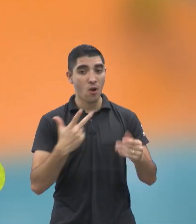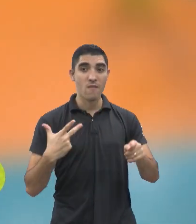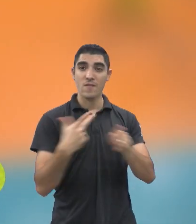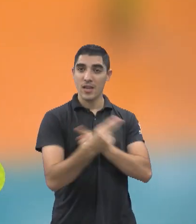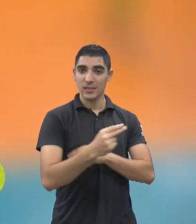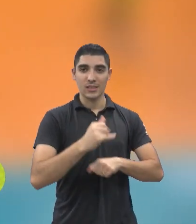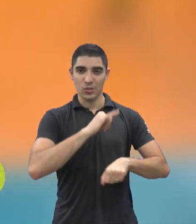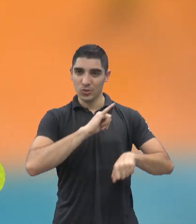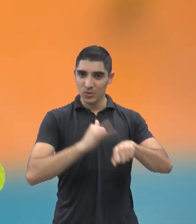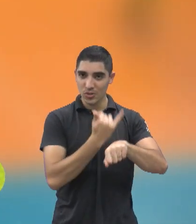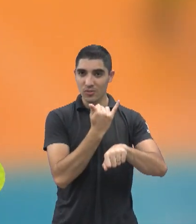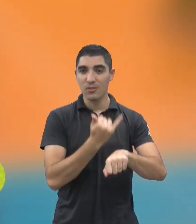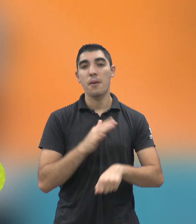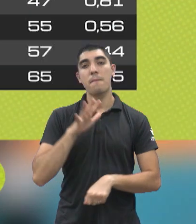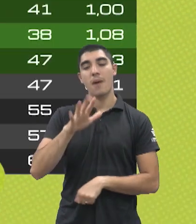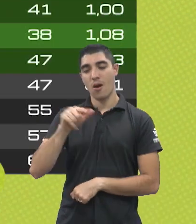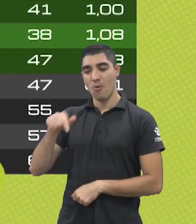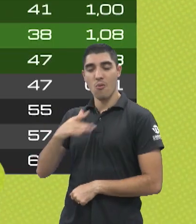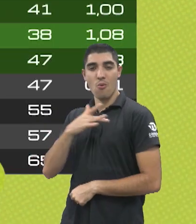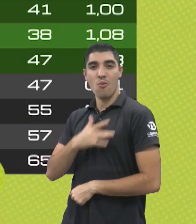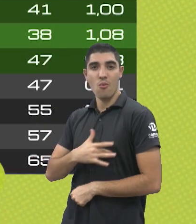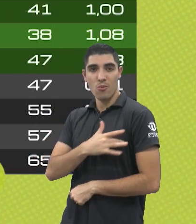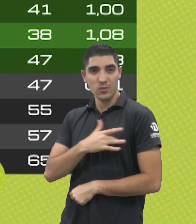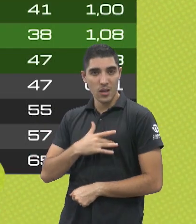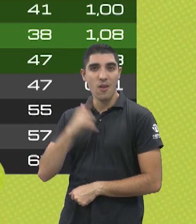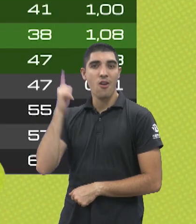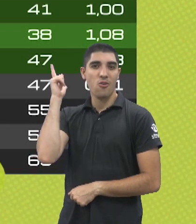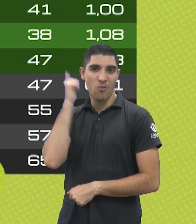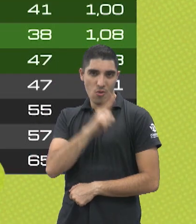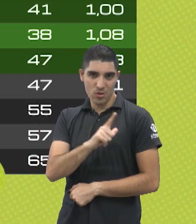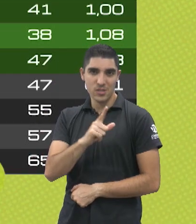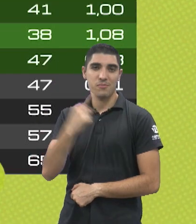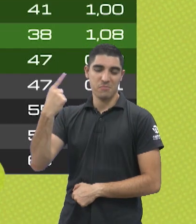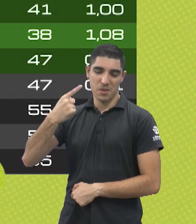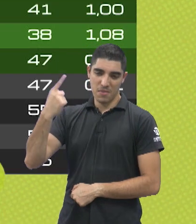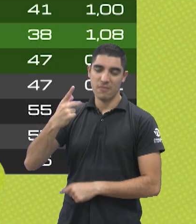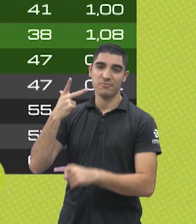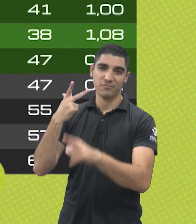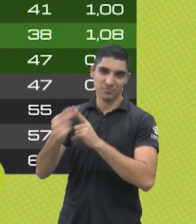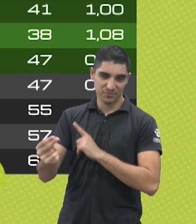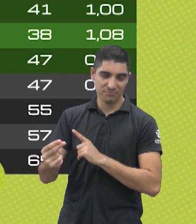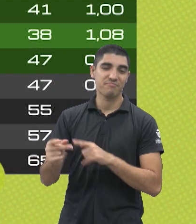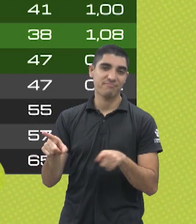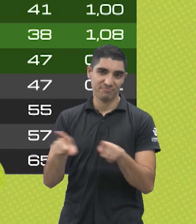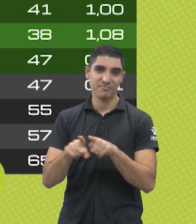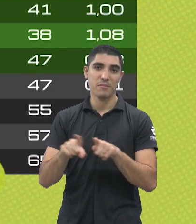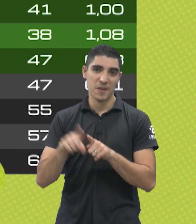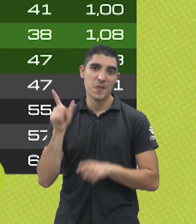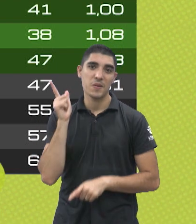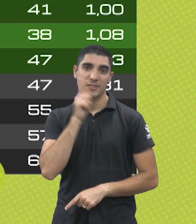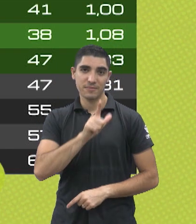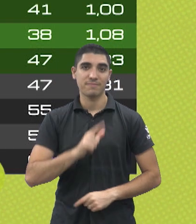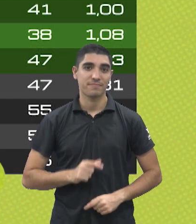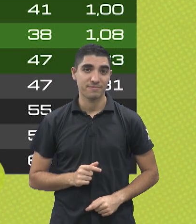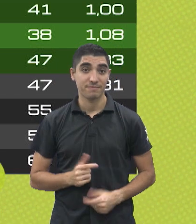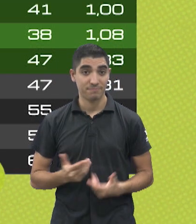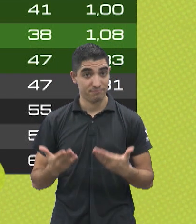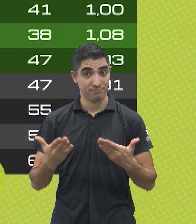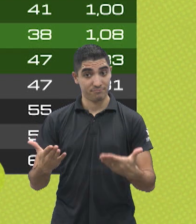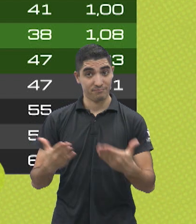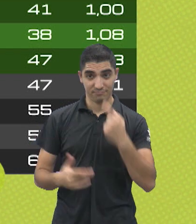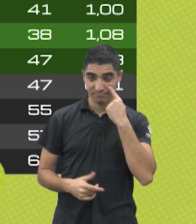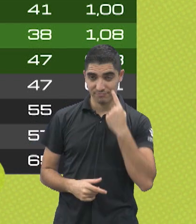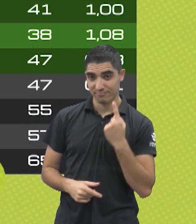rodada, o Cruzeiro terminou a primeira fase como líder geral, porque também venceu seu último confronto. Assim, o time do